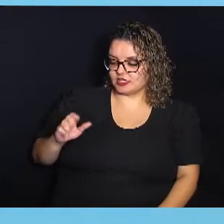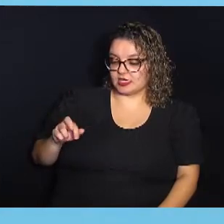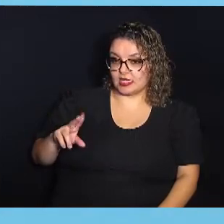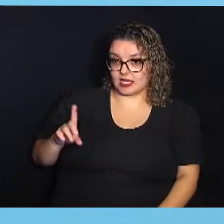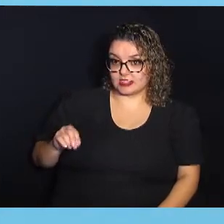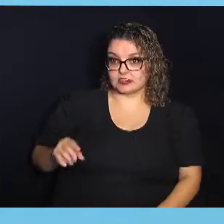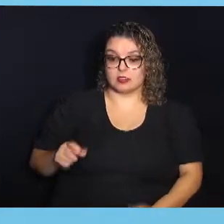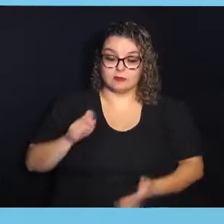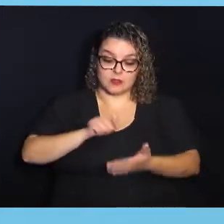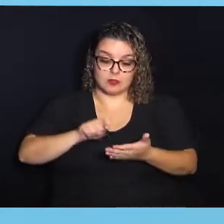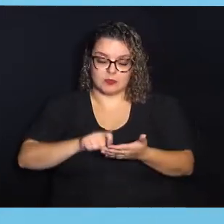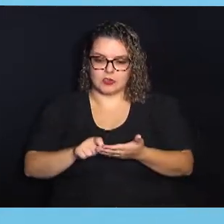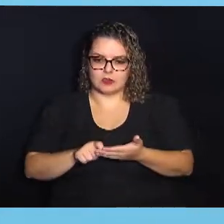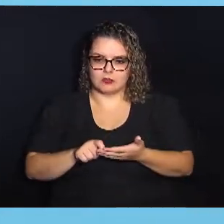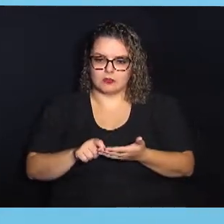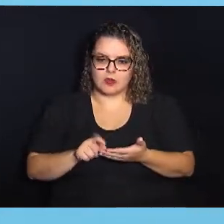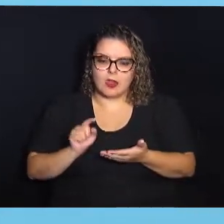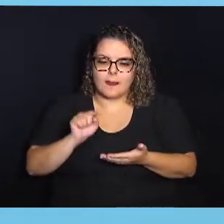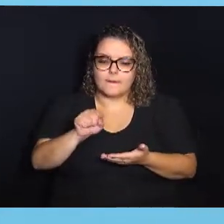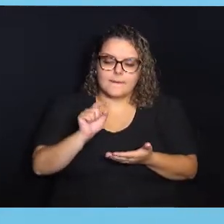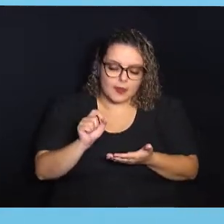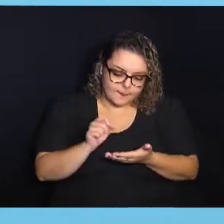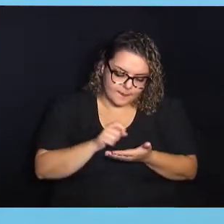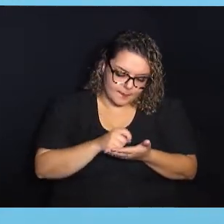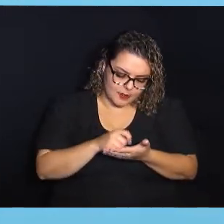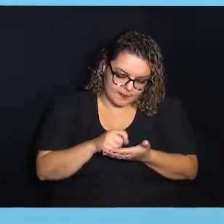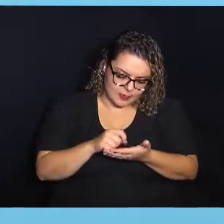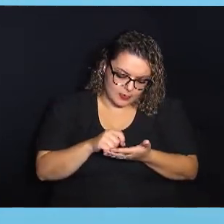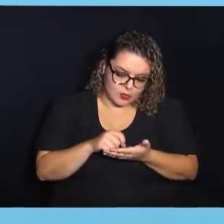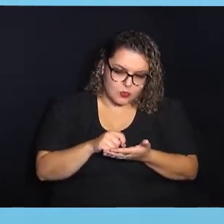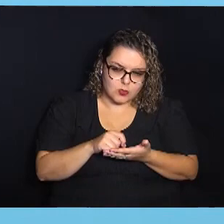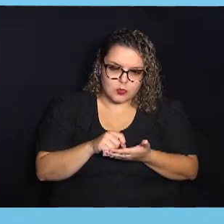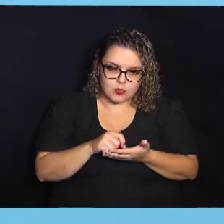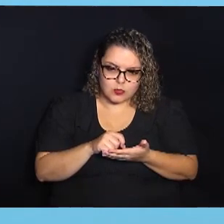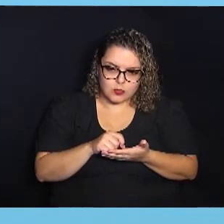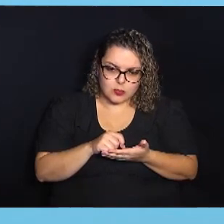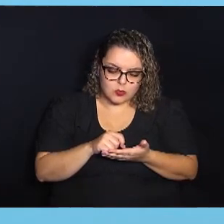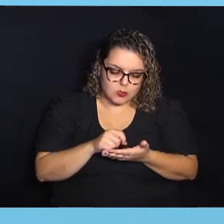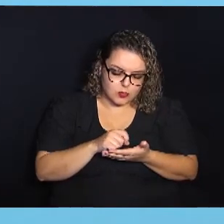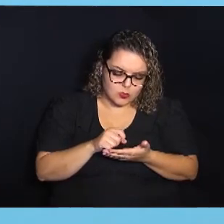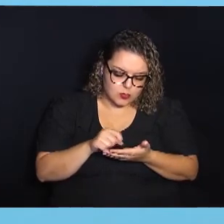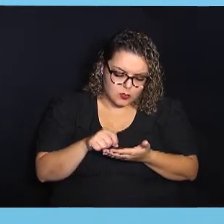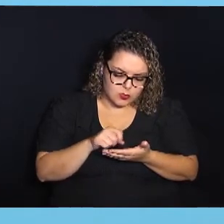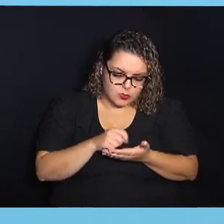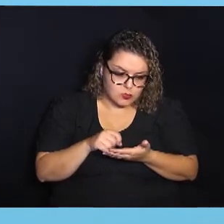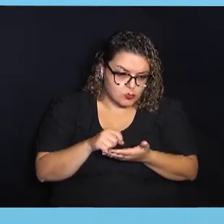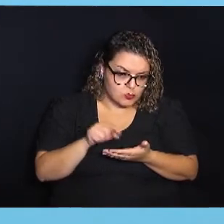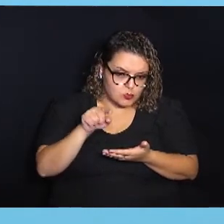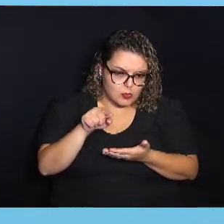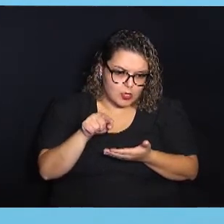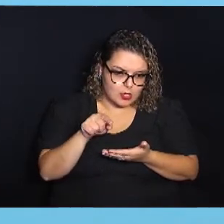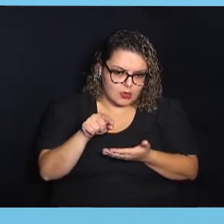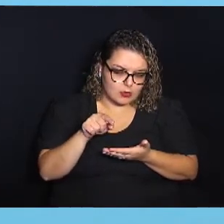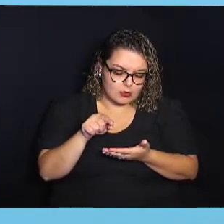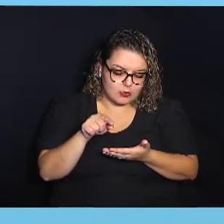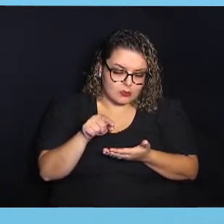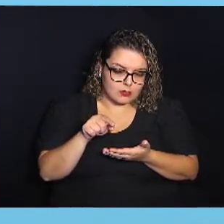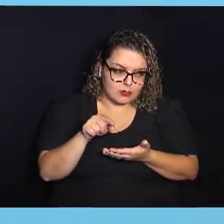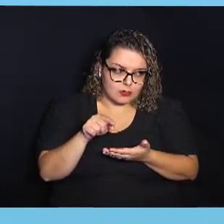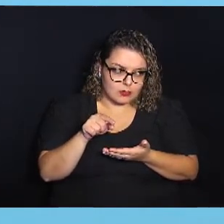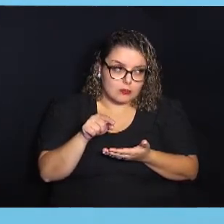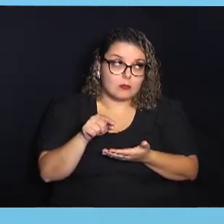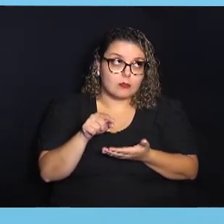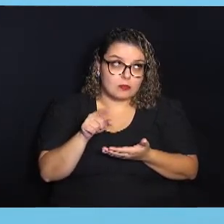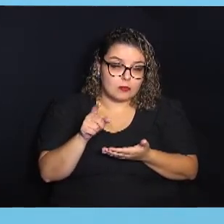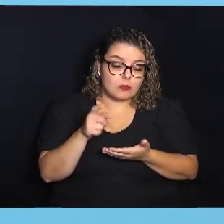nos seus estudos, para ajudar na memorização, né, na apropriação daquele conteúdo. E claro, os exercícios,